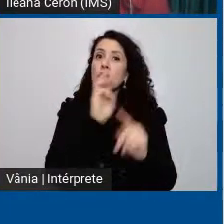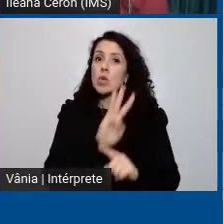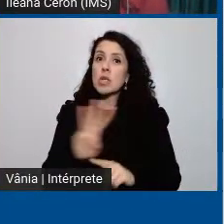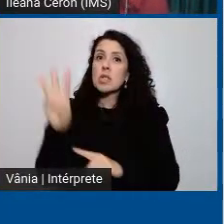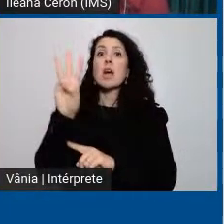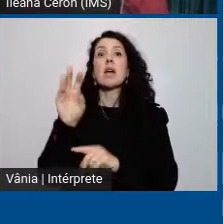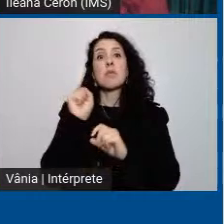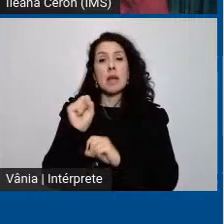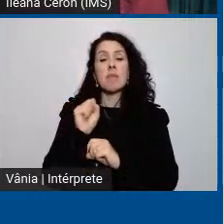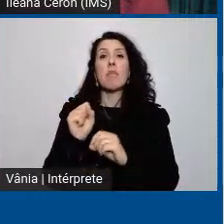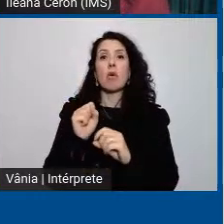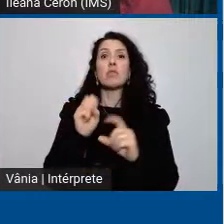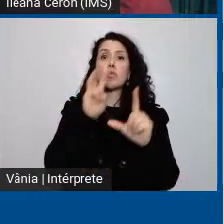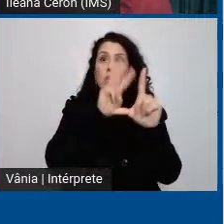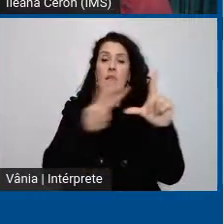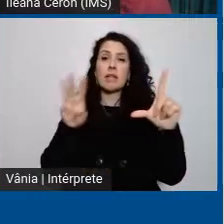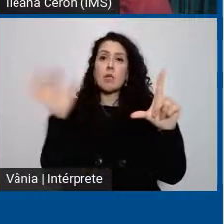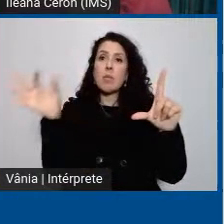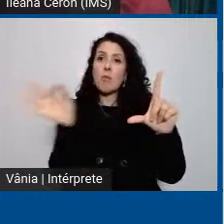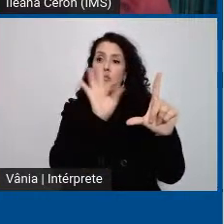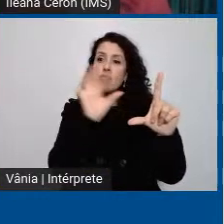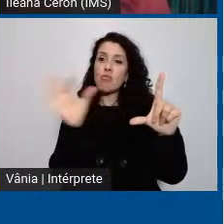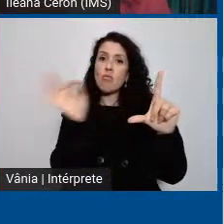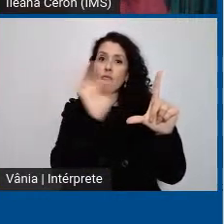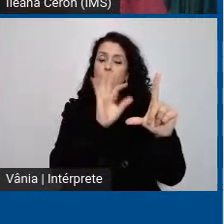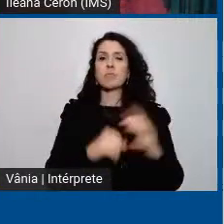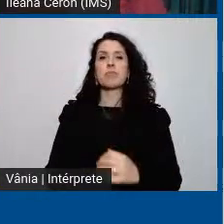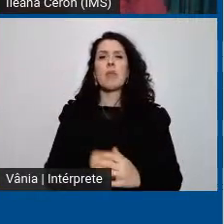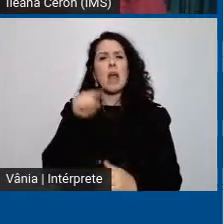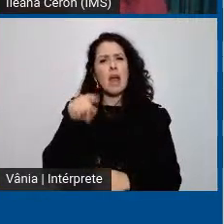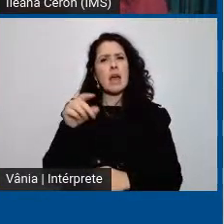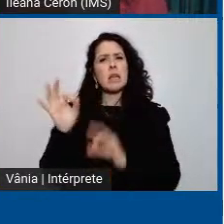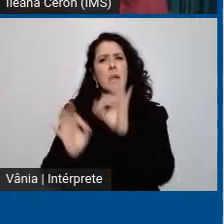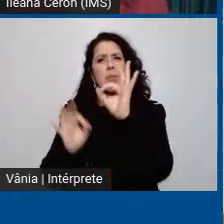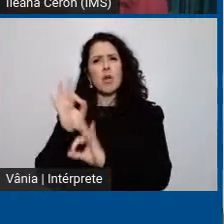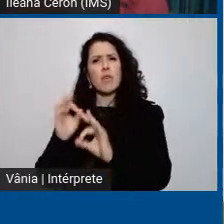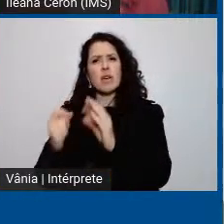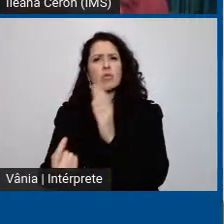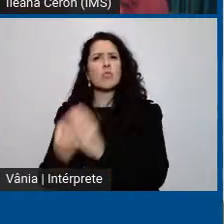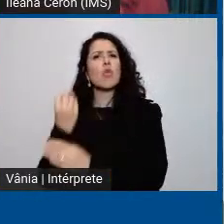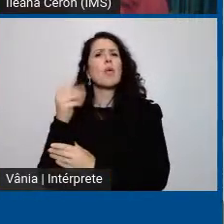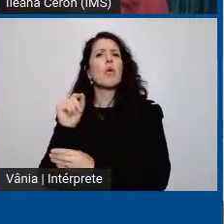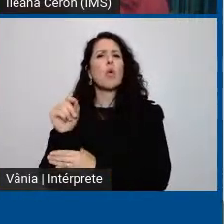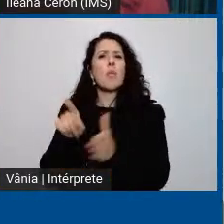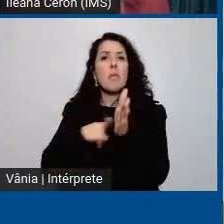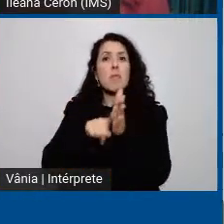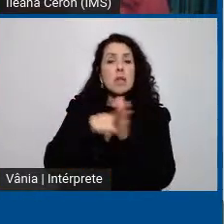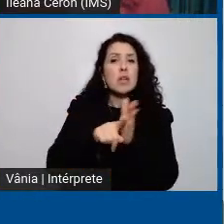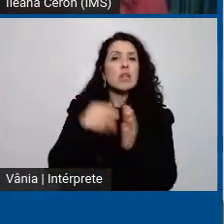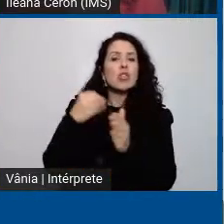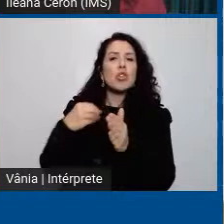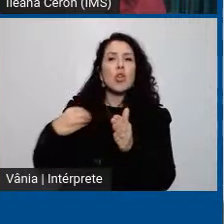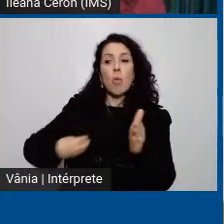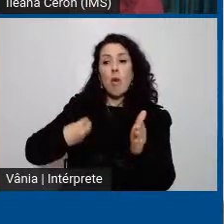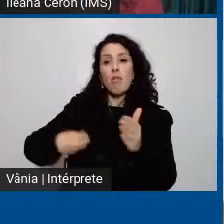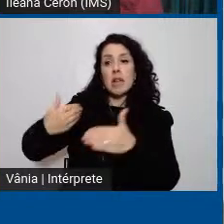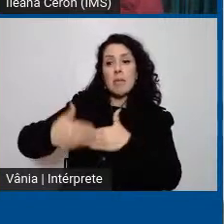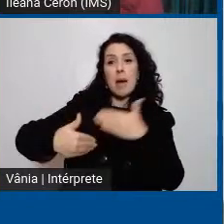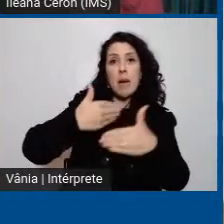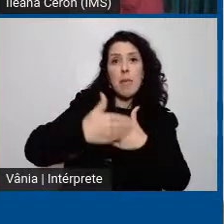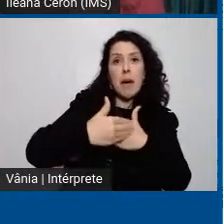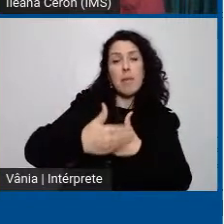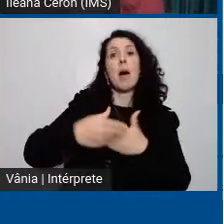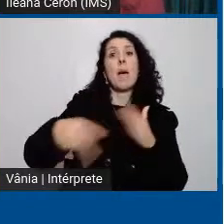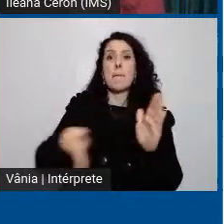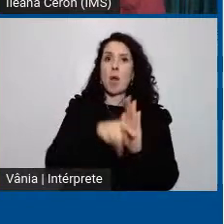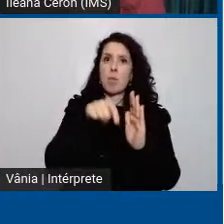pelos cadernos. Esse projeto surgiu quando, pesquisando para a realização de uma cronologia de Mark Ferrez para o Instituto Moreira Salles, eu